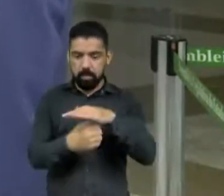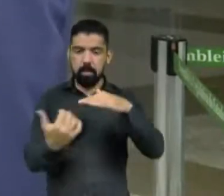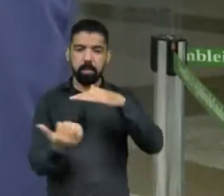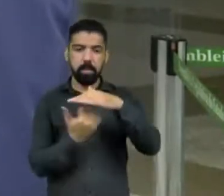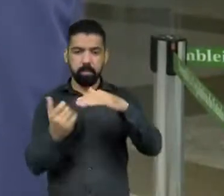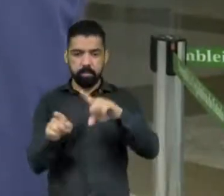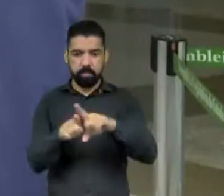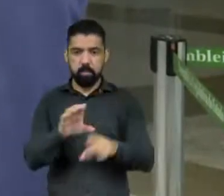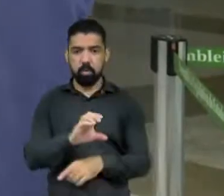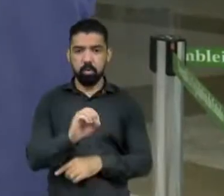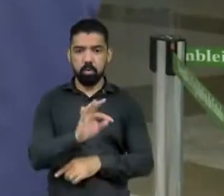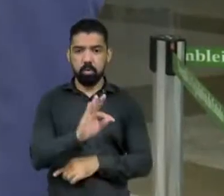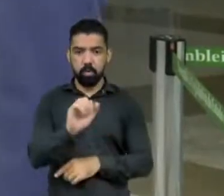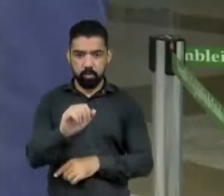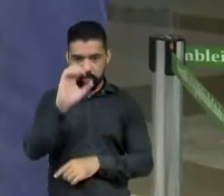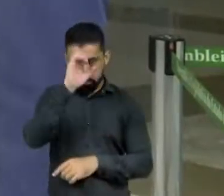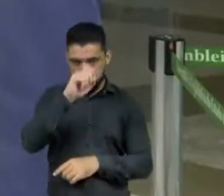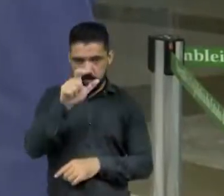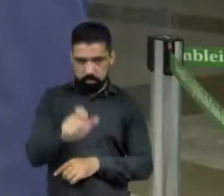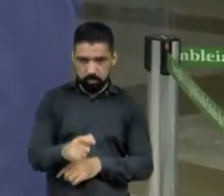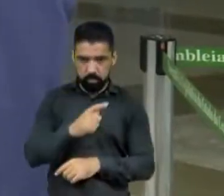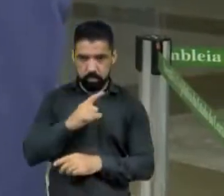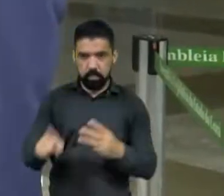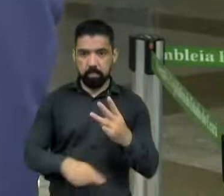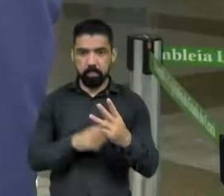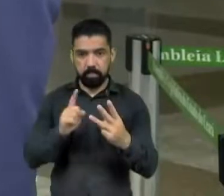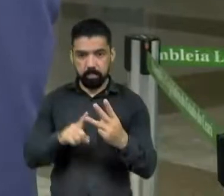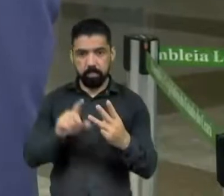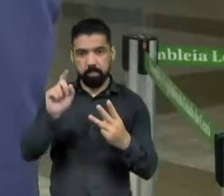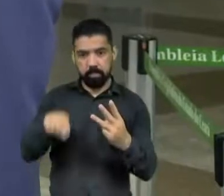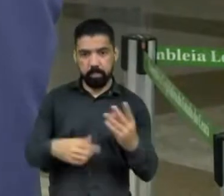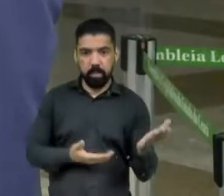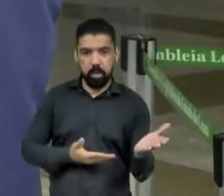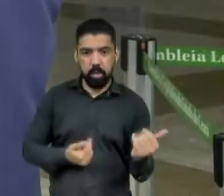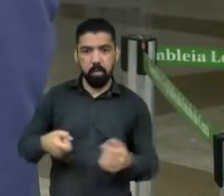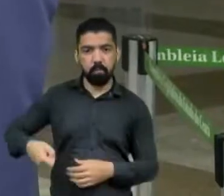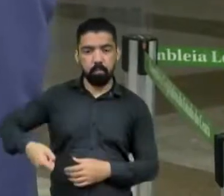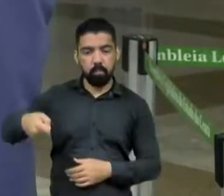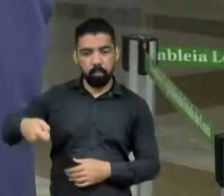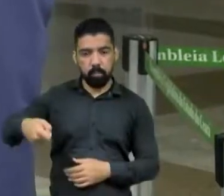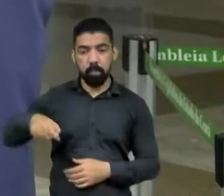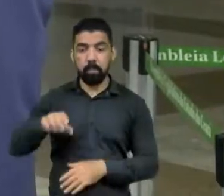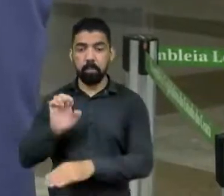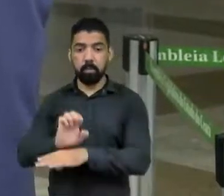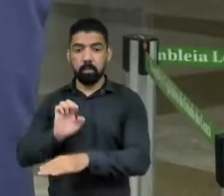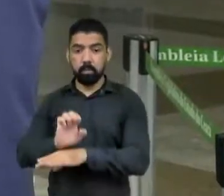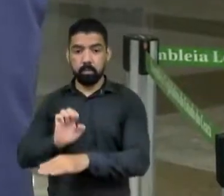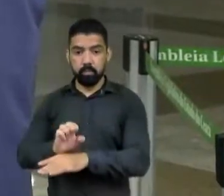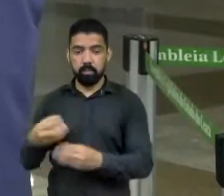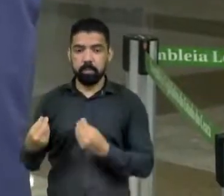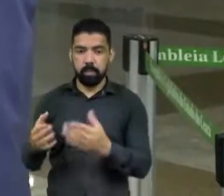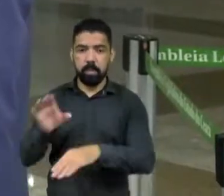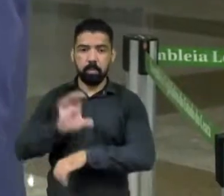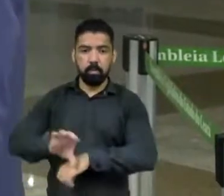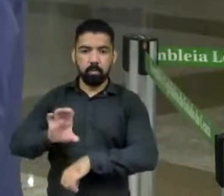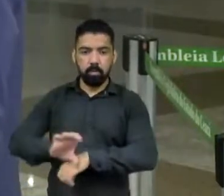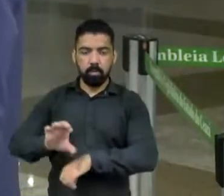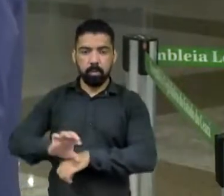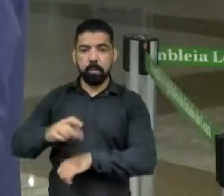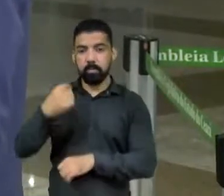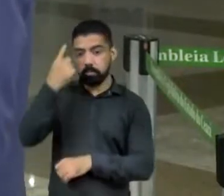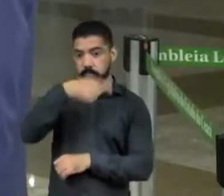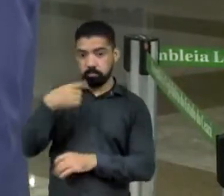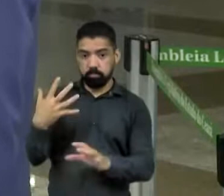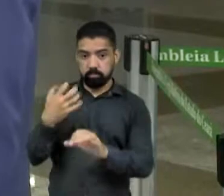cota de aprendiz, né? E o outro é o jovem bolsista, onde o Estado oferece um curso de 240 horas para